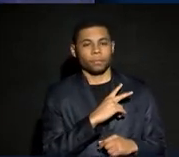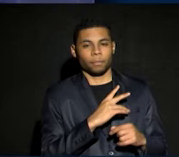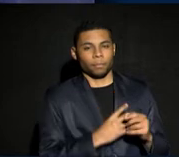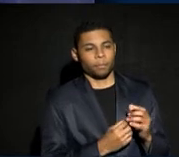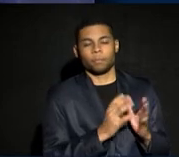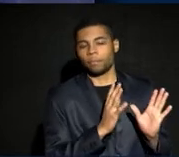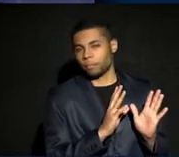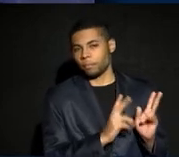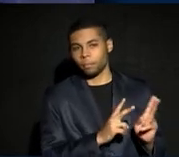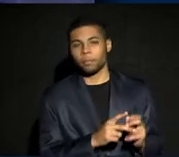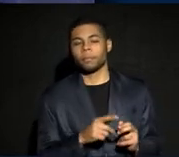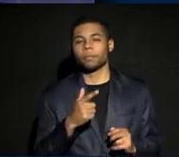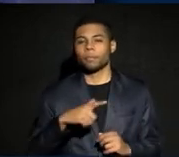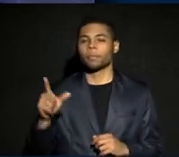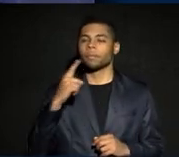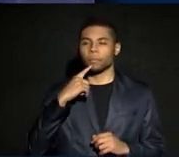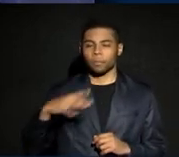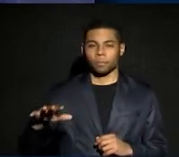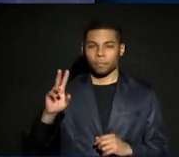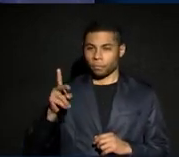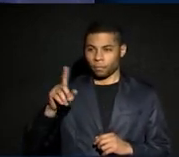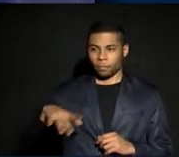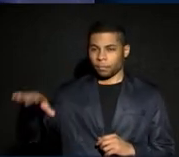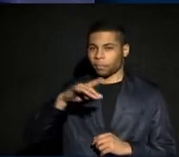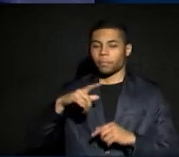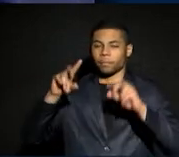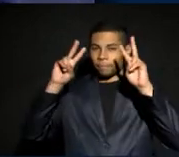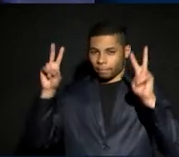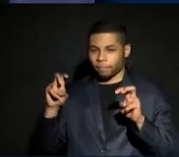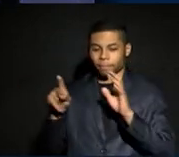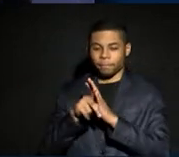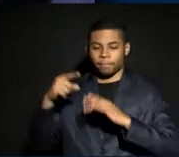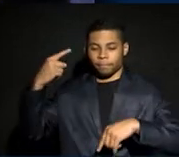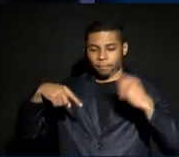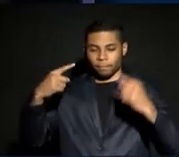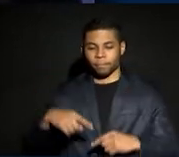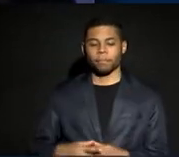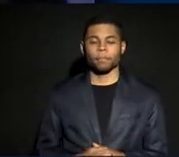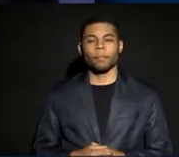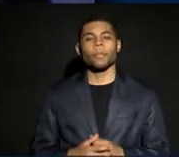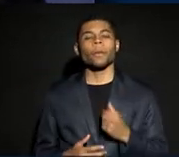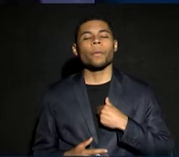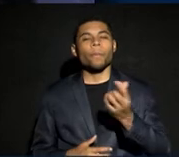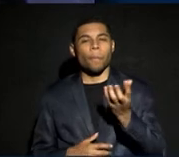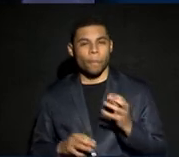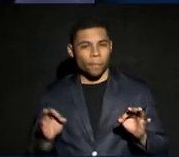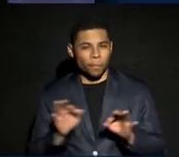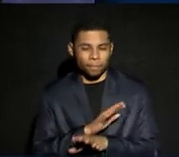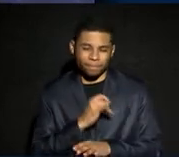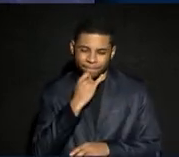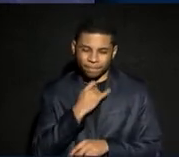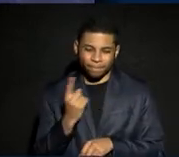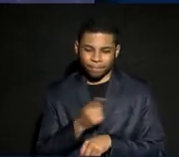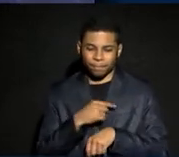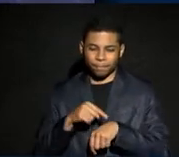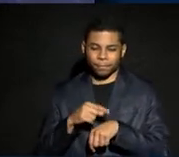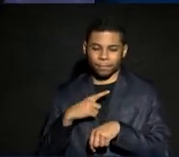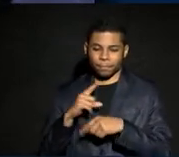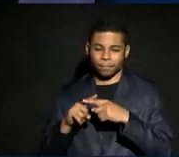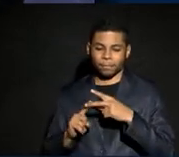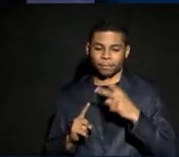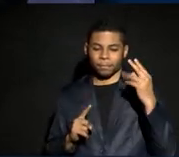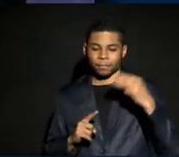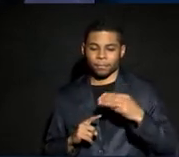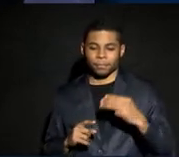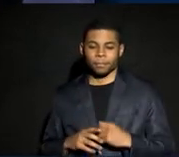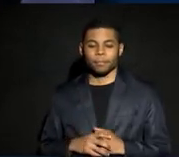O Porto de Santos é outro assunto recorrente nos debates. Eu queria encerrar, infelizmente, a gente tem só mais